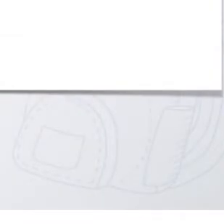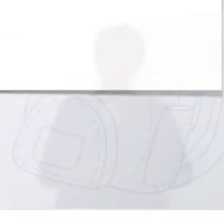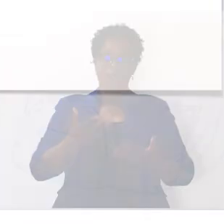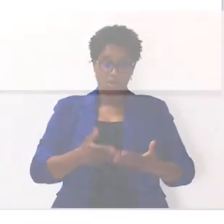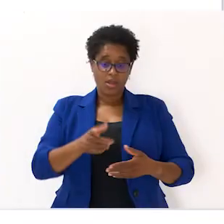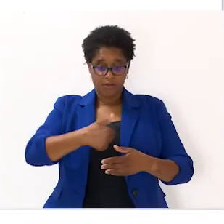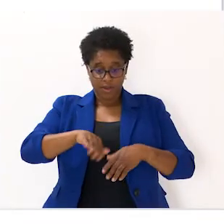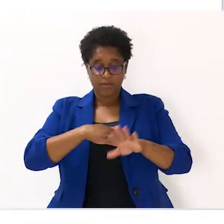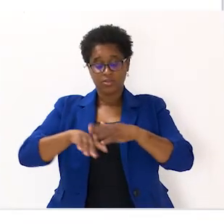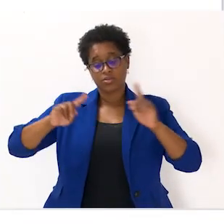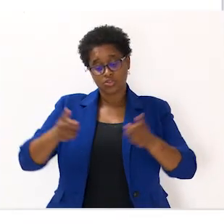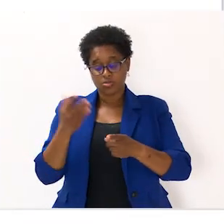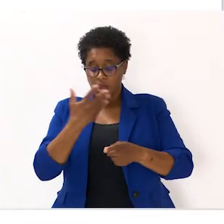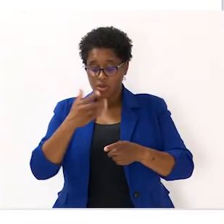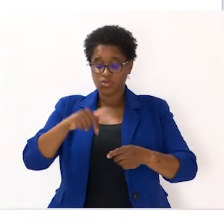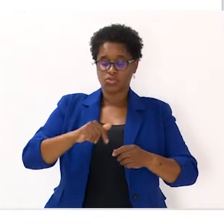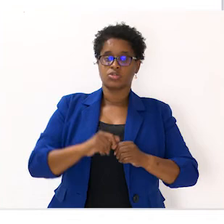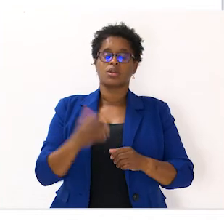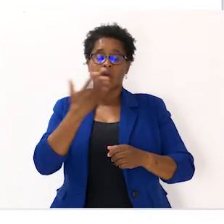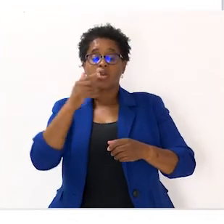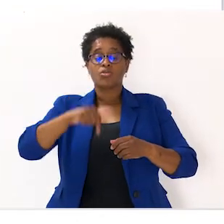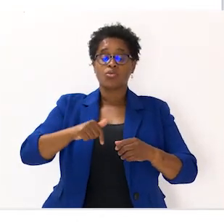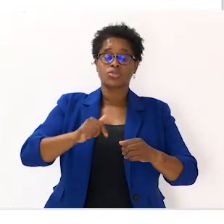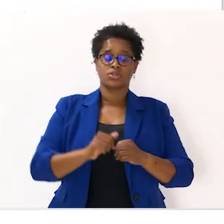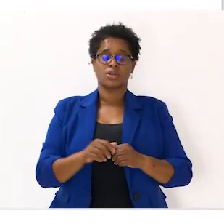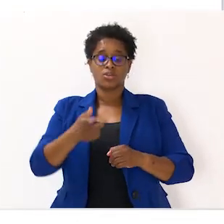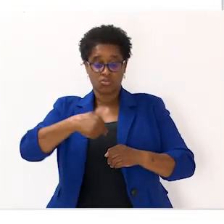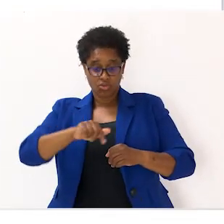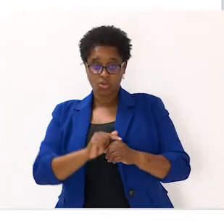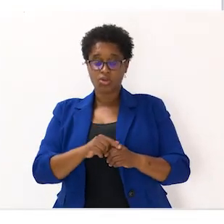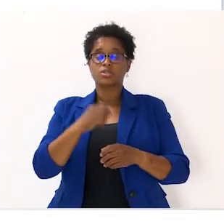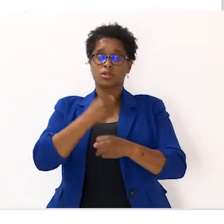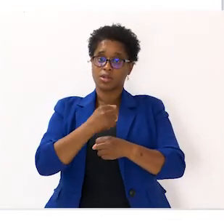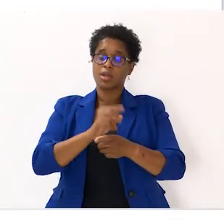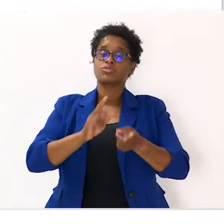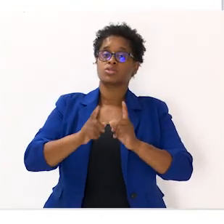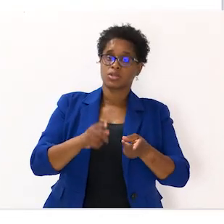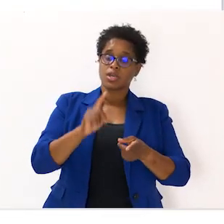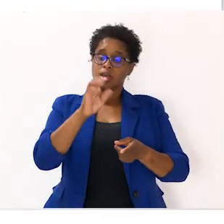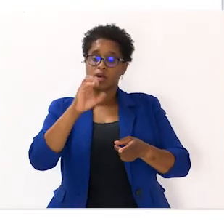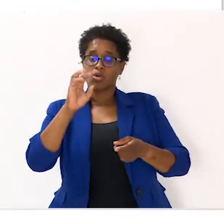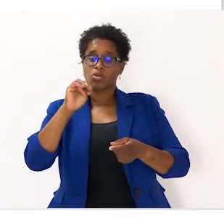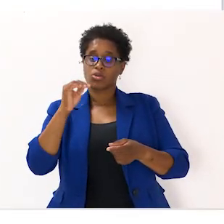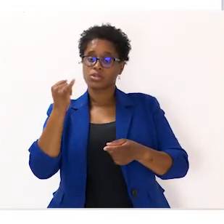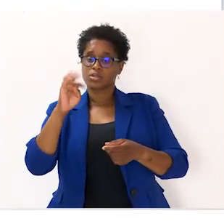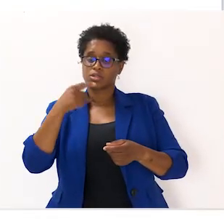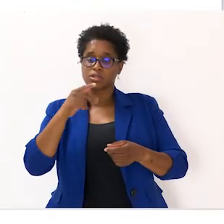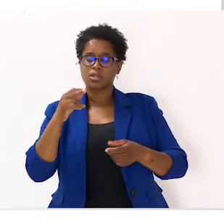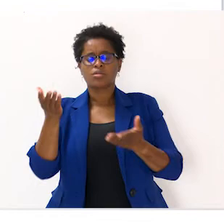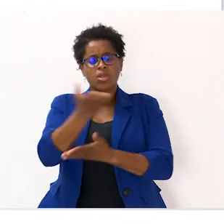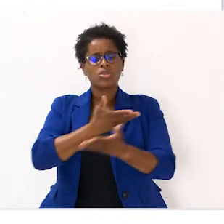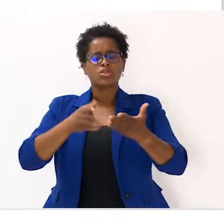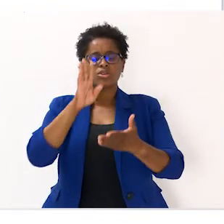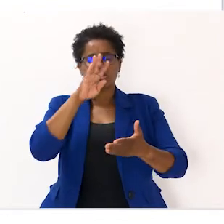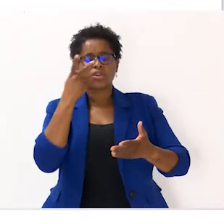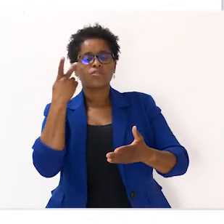Vamos agora à síntese da aula de hoje. Na aula de hoje, nós vimos que o ecossistema consiste na interação entre